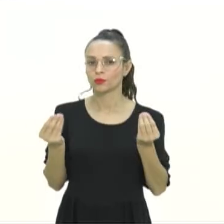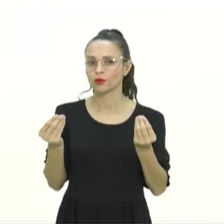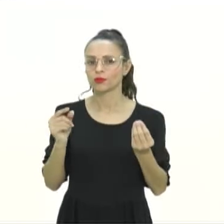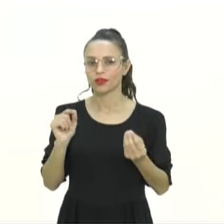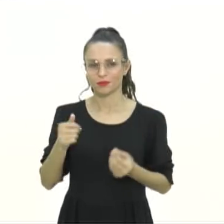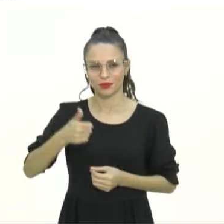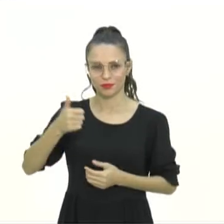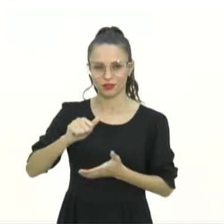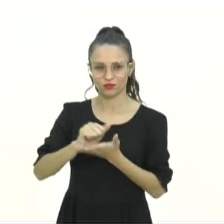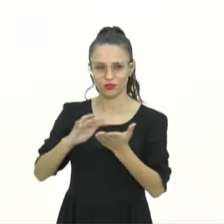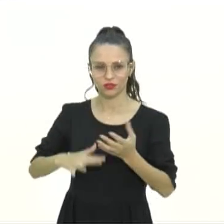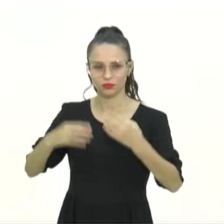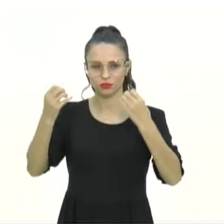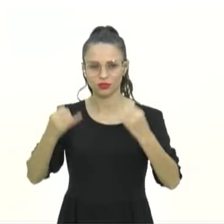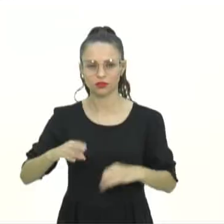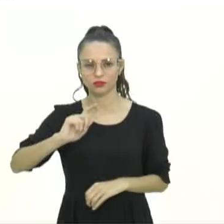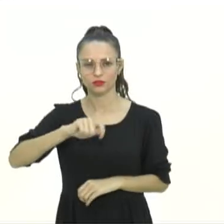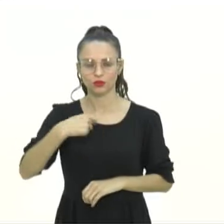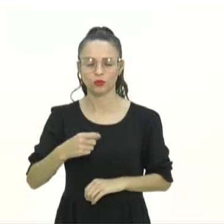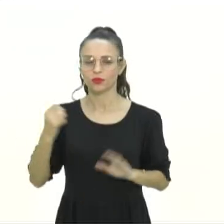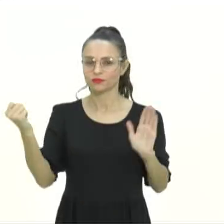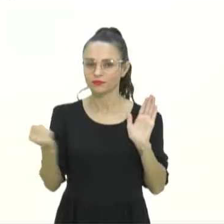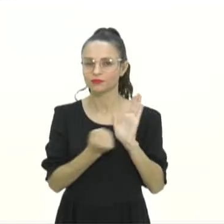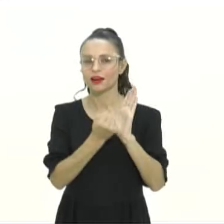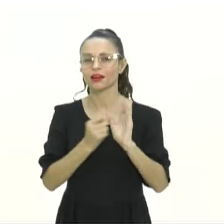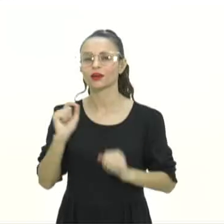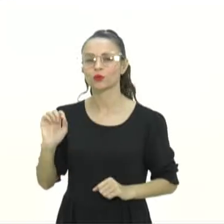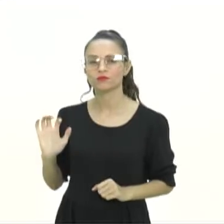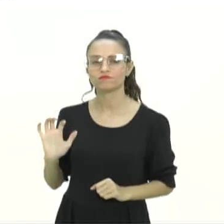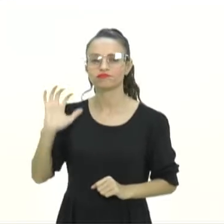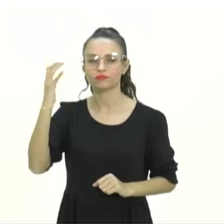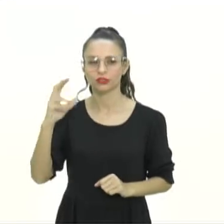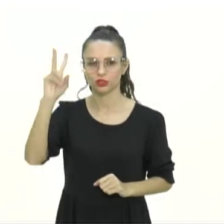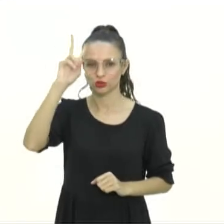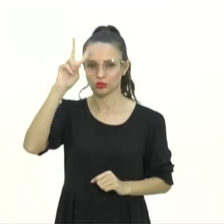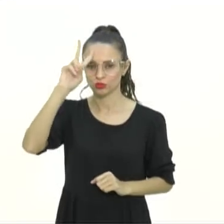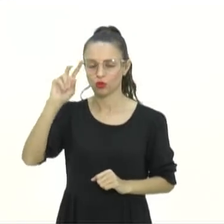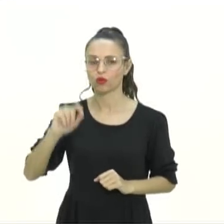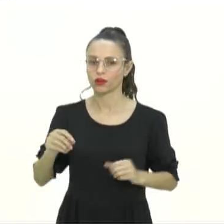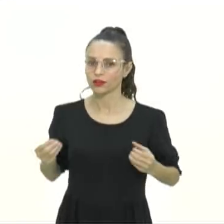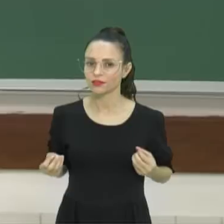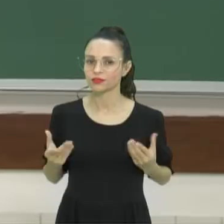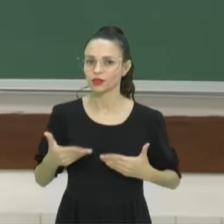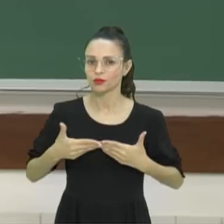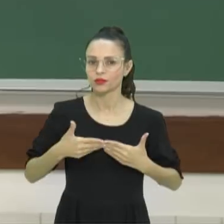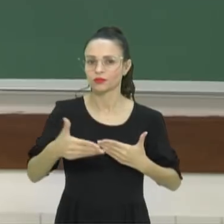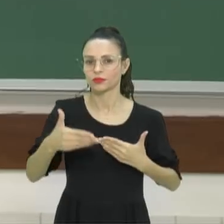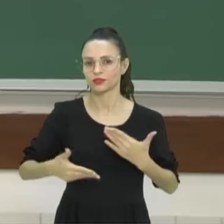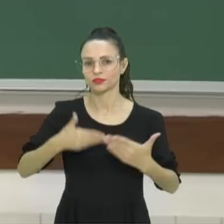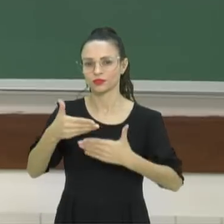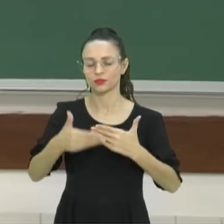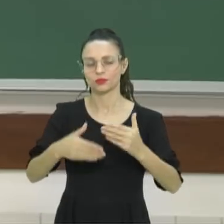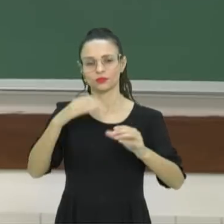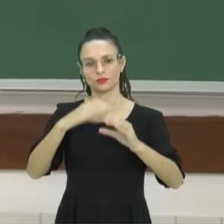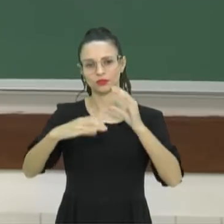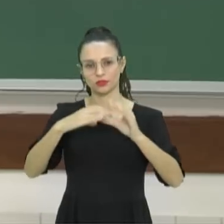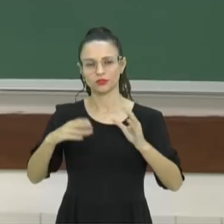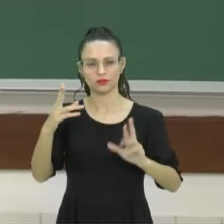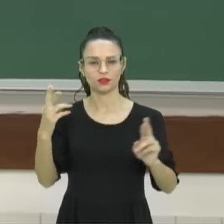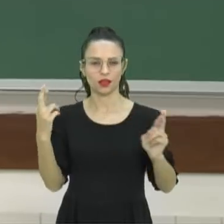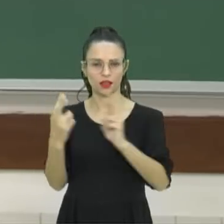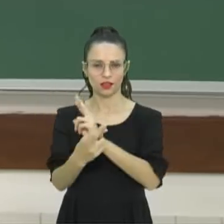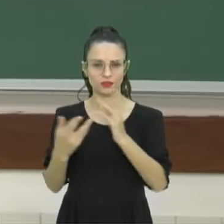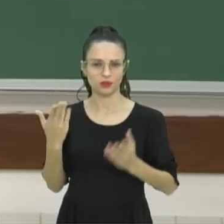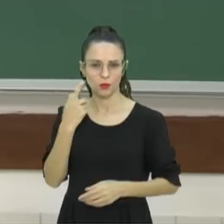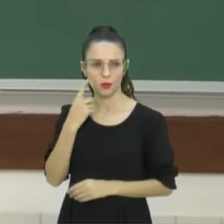atividade eu comentava com vocês sobre um evento histórico que proporcionou o desenvolvimento da comunicação. Vamos fazer relação com o